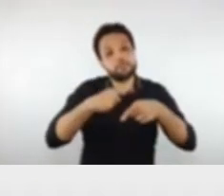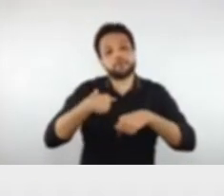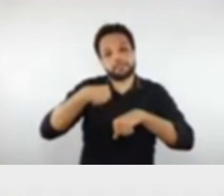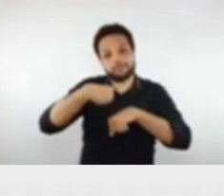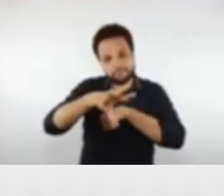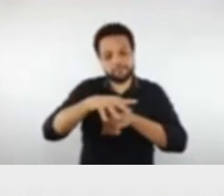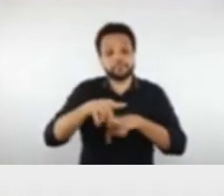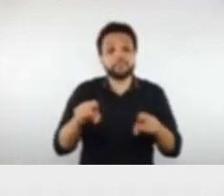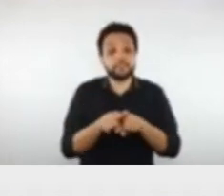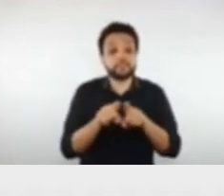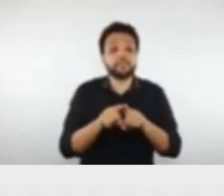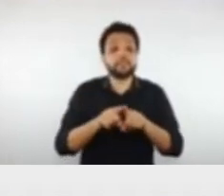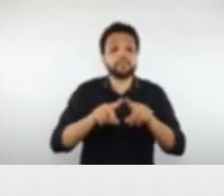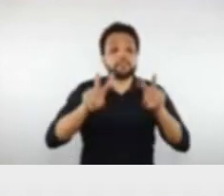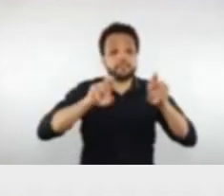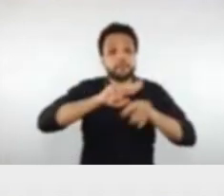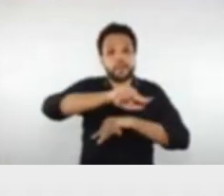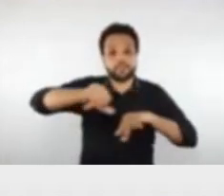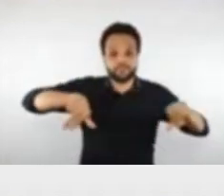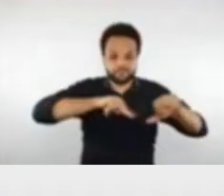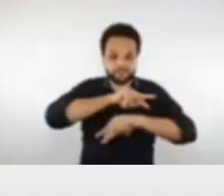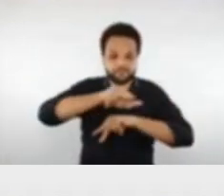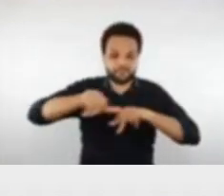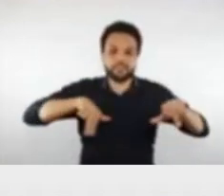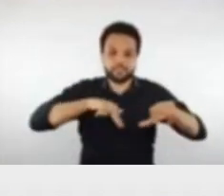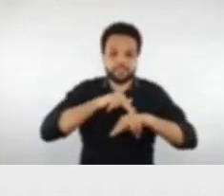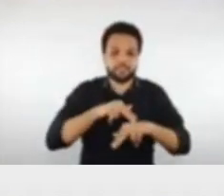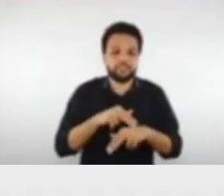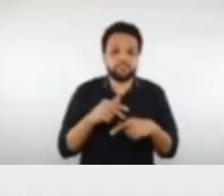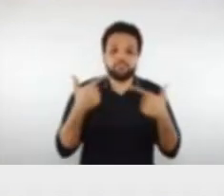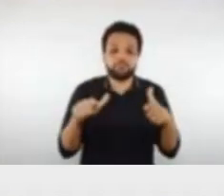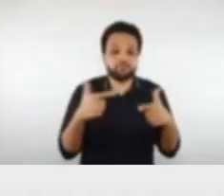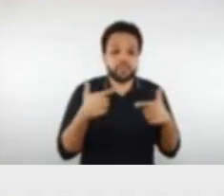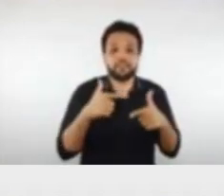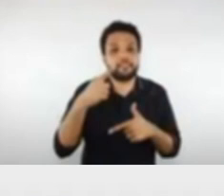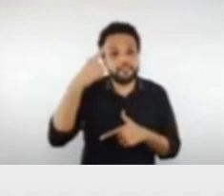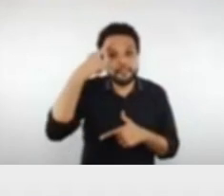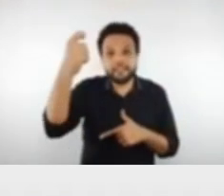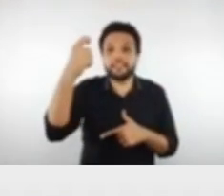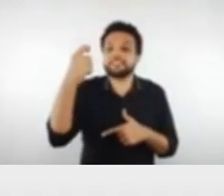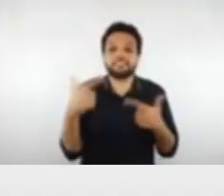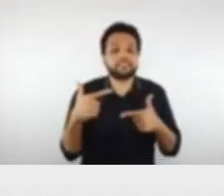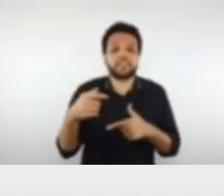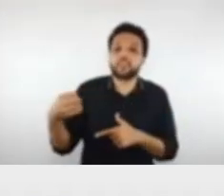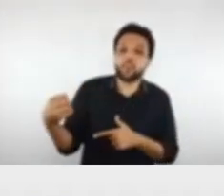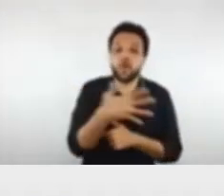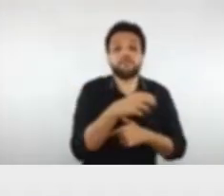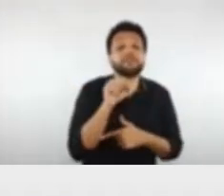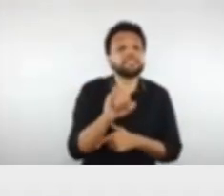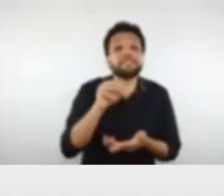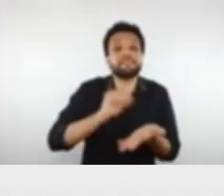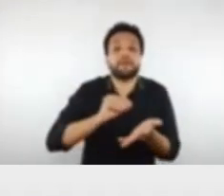E diversidade. Não tem criatividade, não tem inovação se você não tem